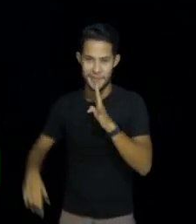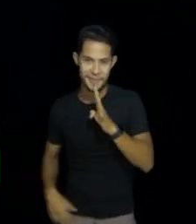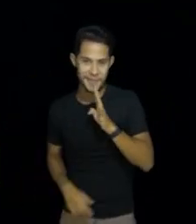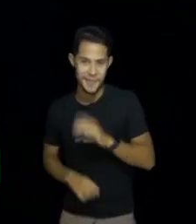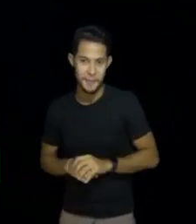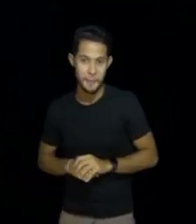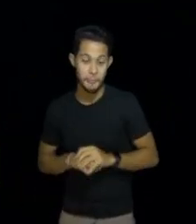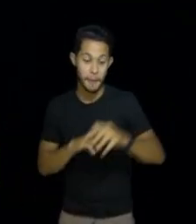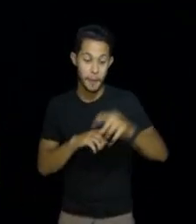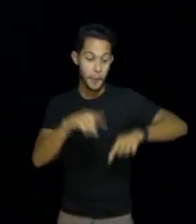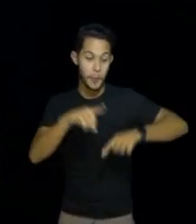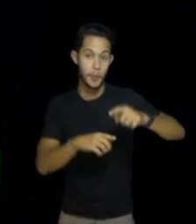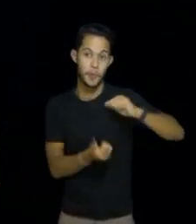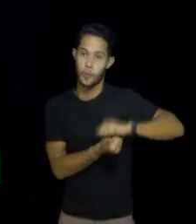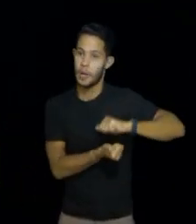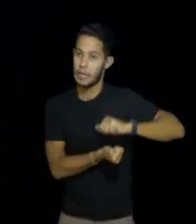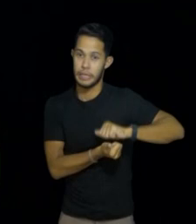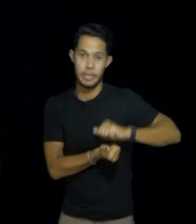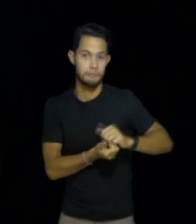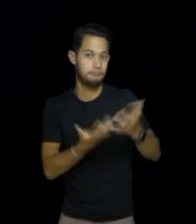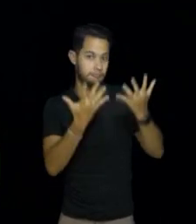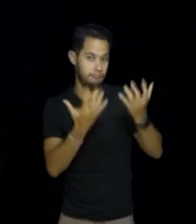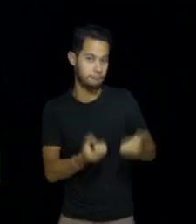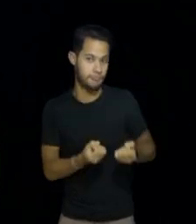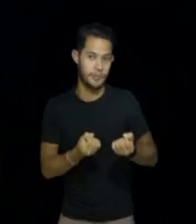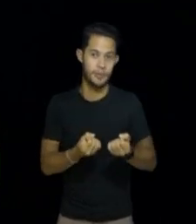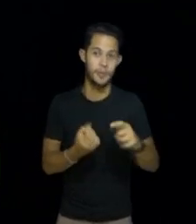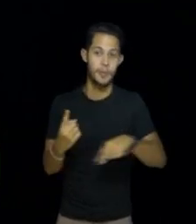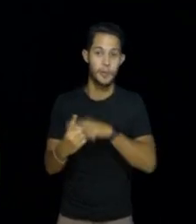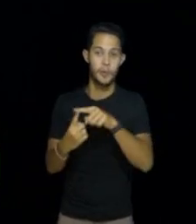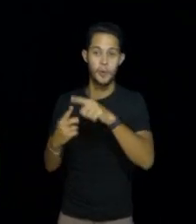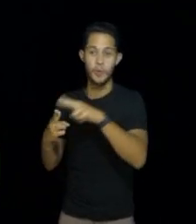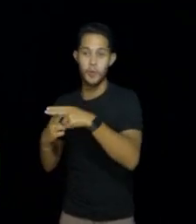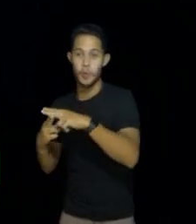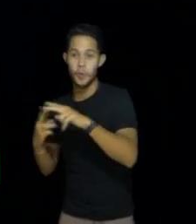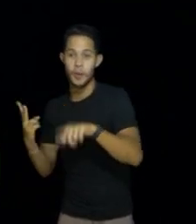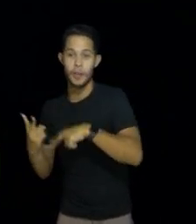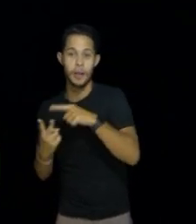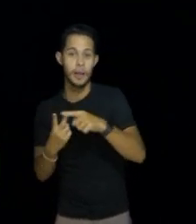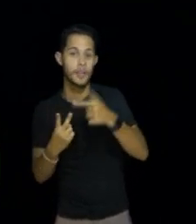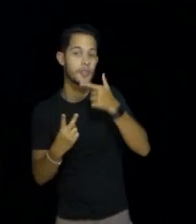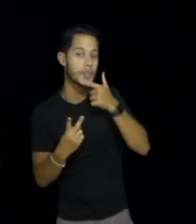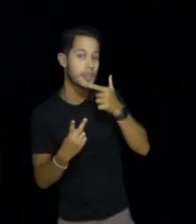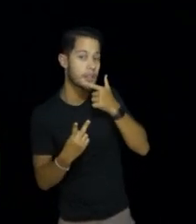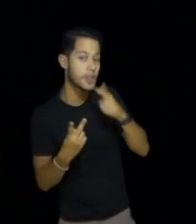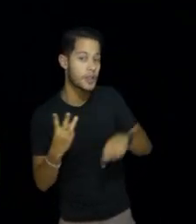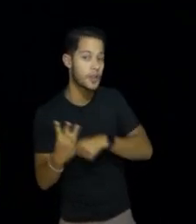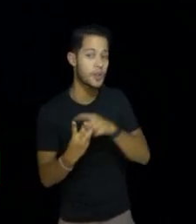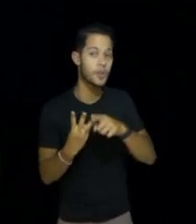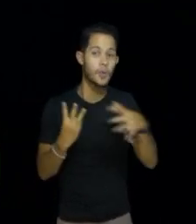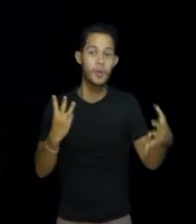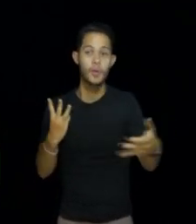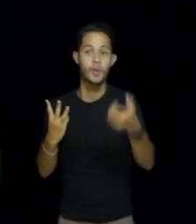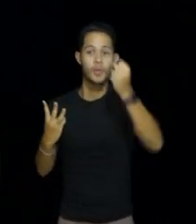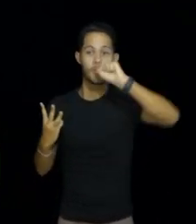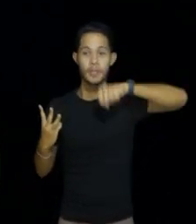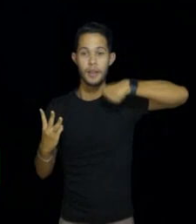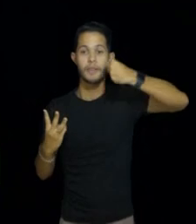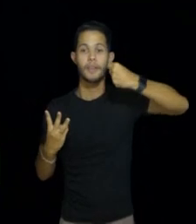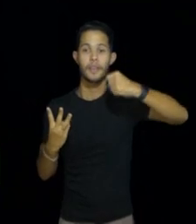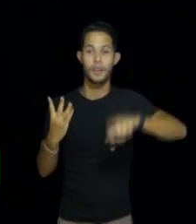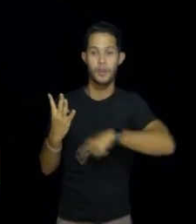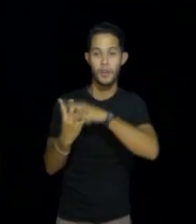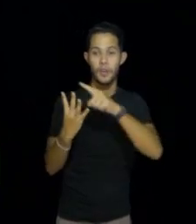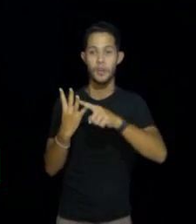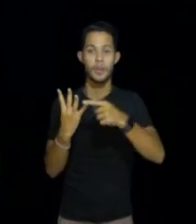qualidade reconhecida no mundo, como chocolates, queijos, embutidos, cervejas, licores, produtos para o